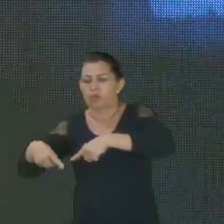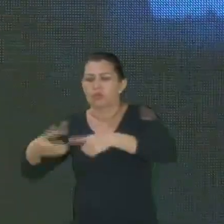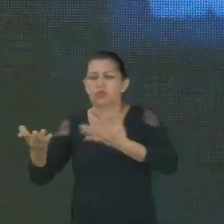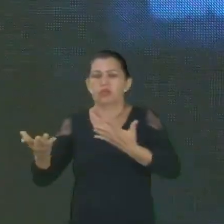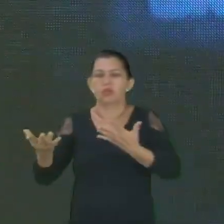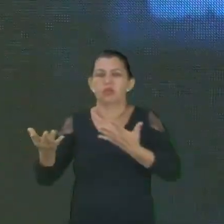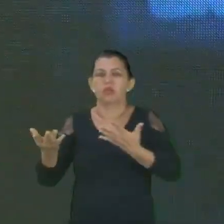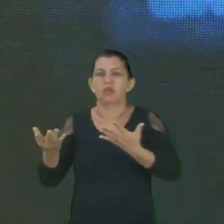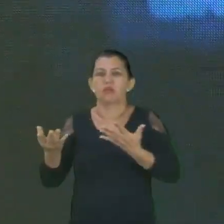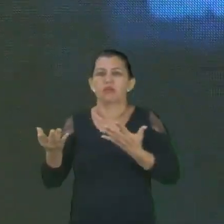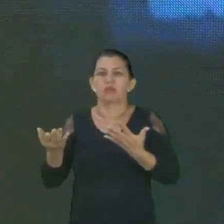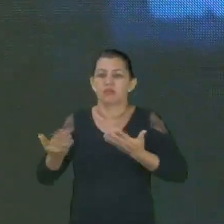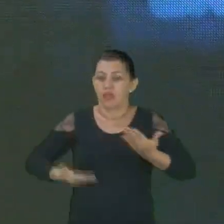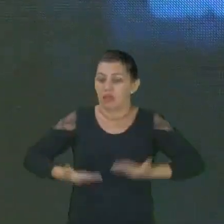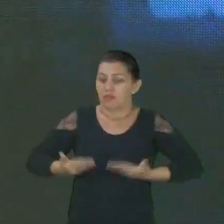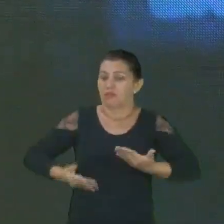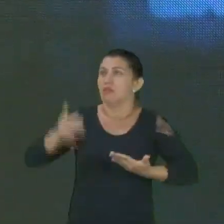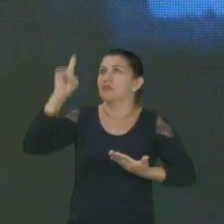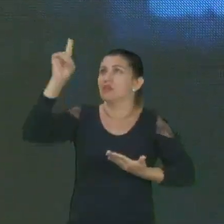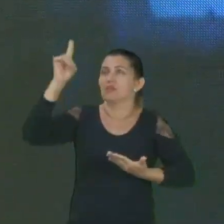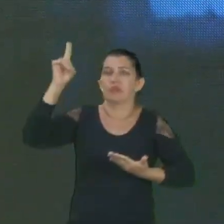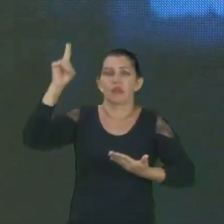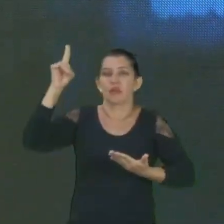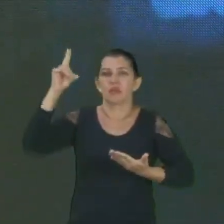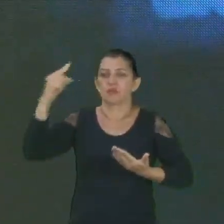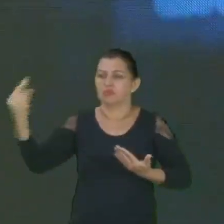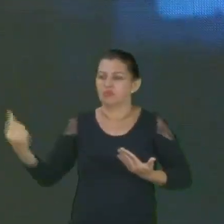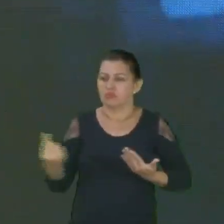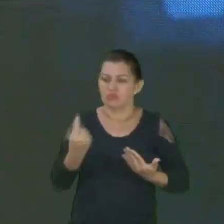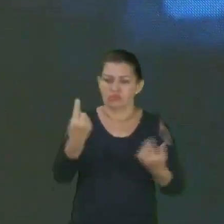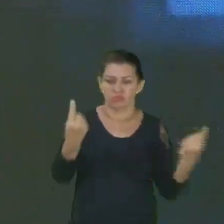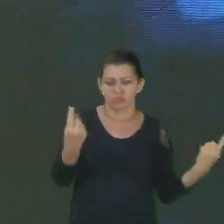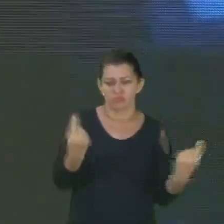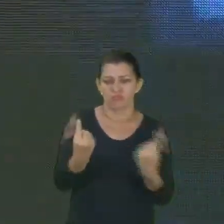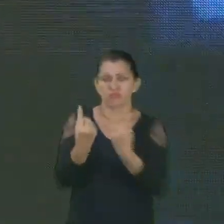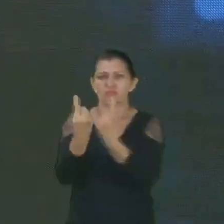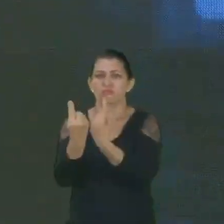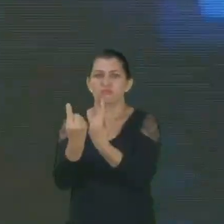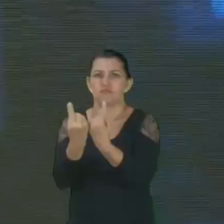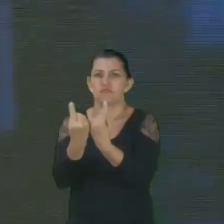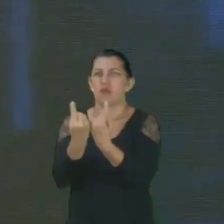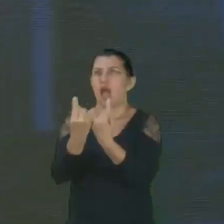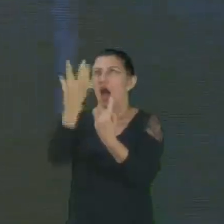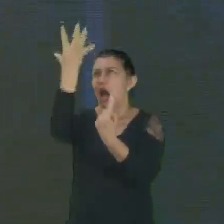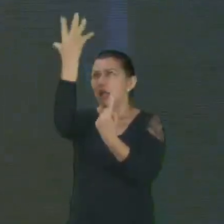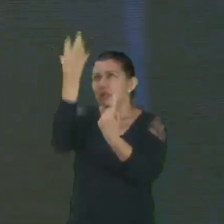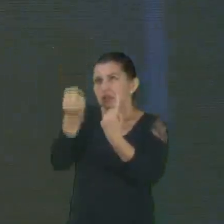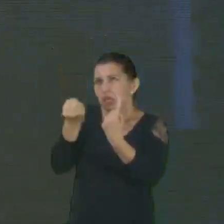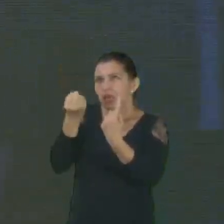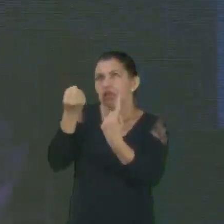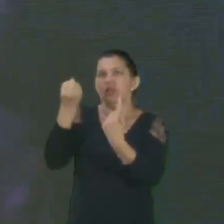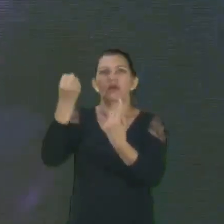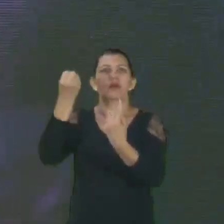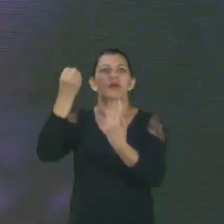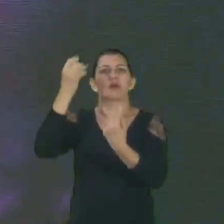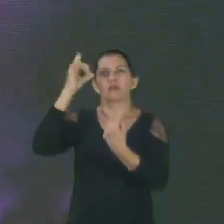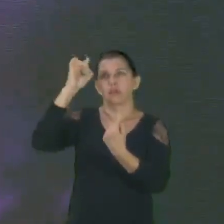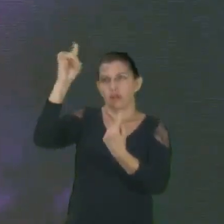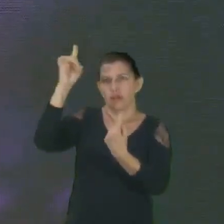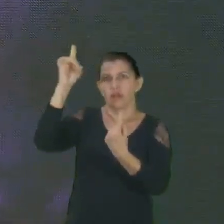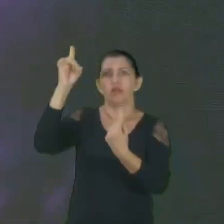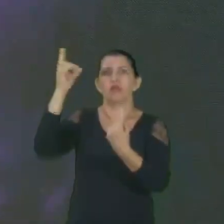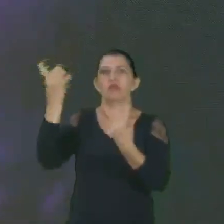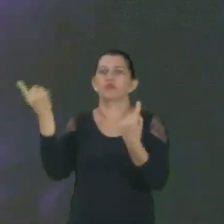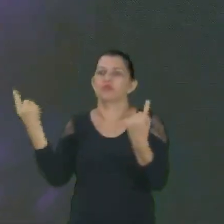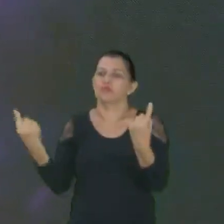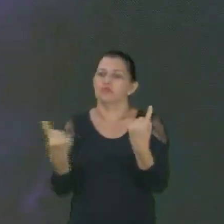Deus e se volta para o outro. Você se converte a Deus e se converte ao irmão